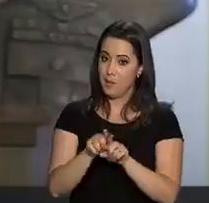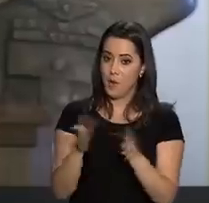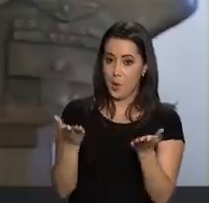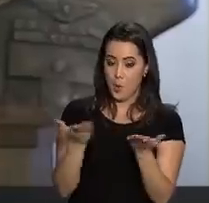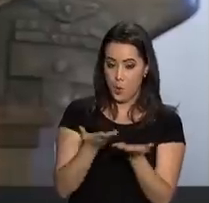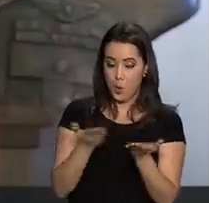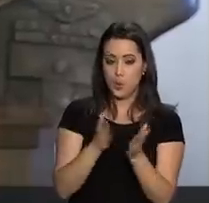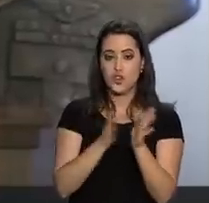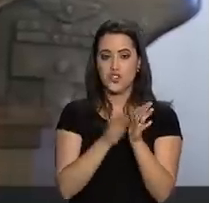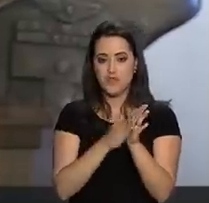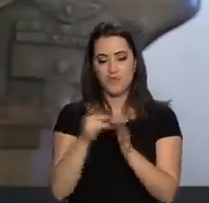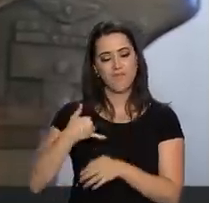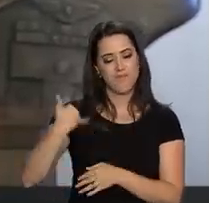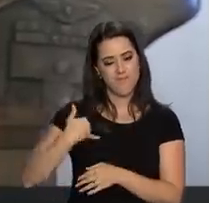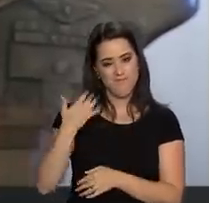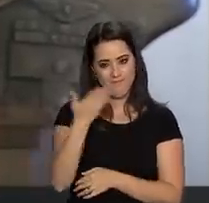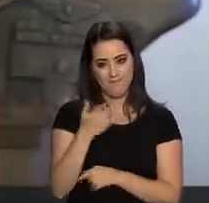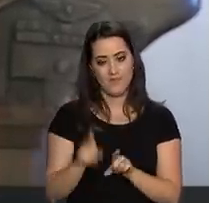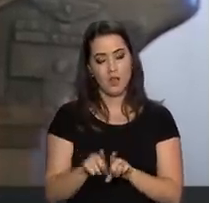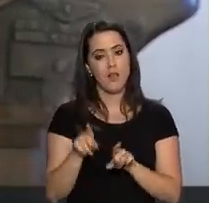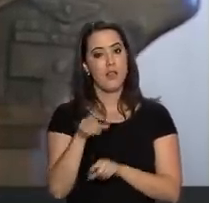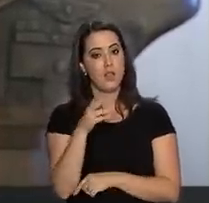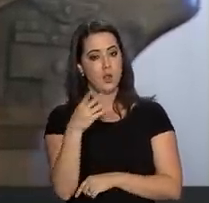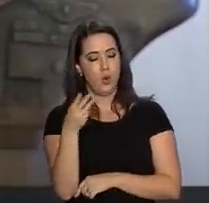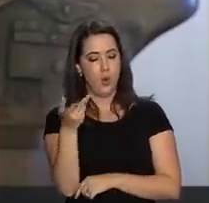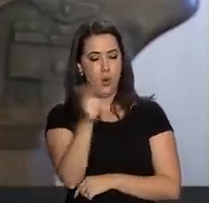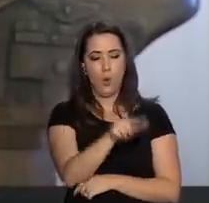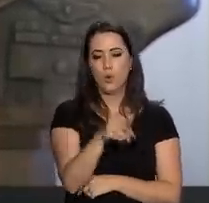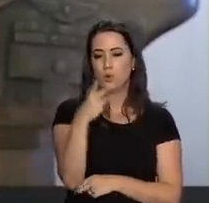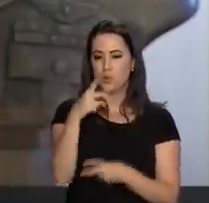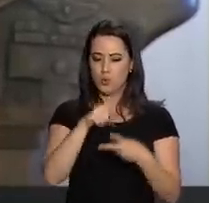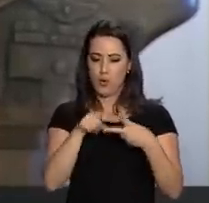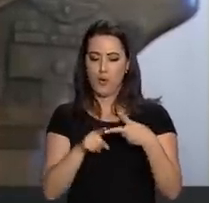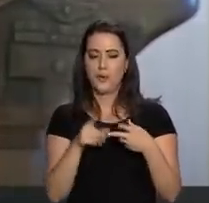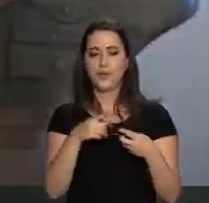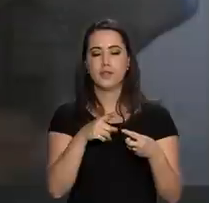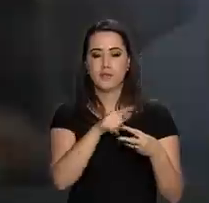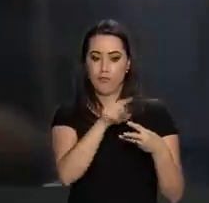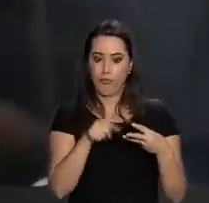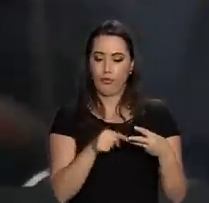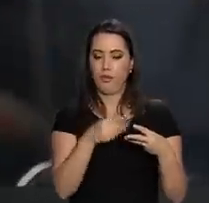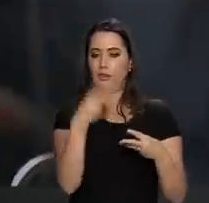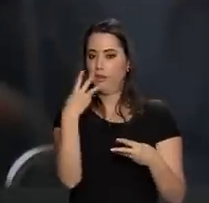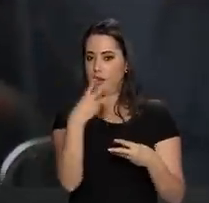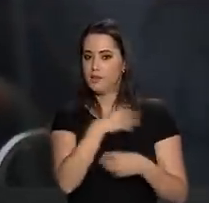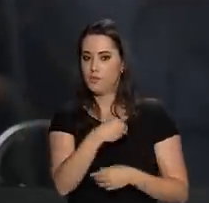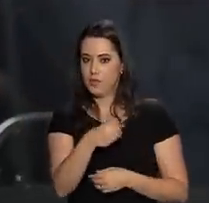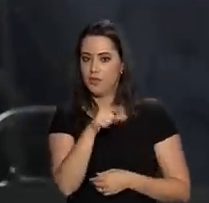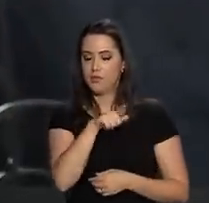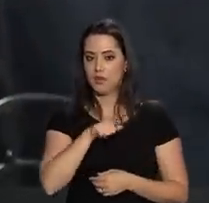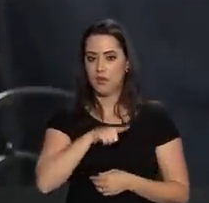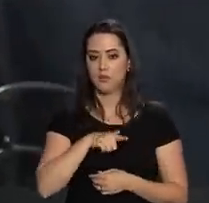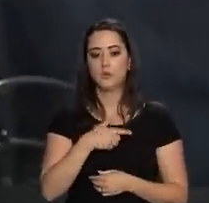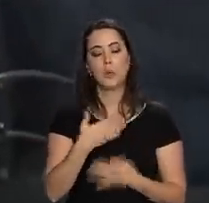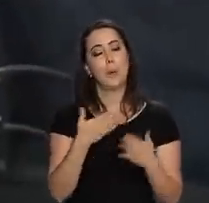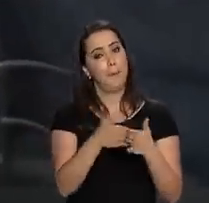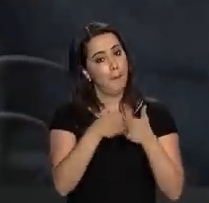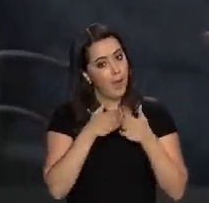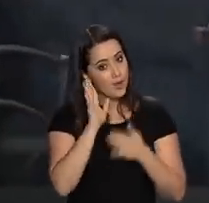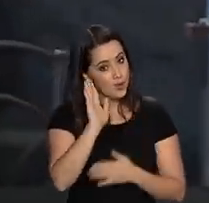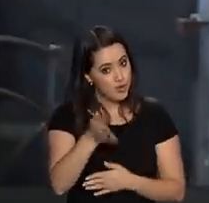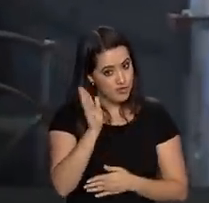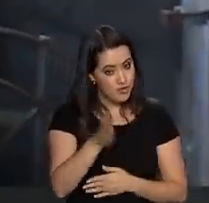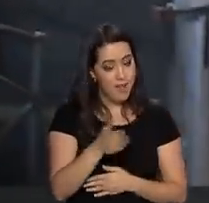Ronan, Cecília e Bernardo, mais uma vez, peço compreensão. Vocês sabem que estou